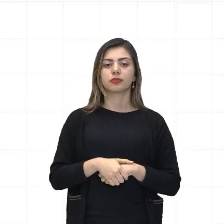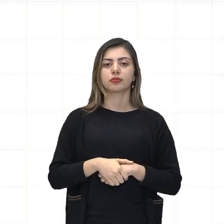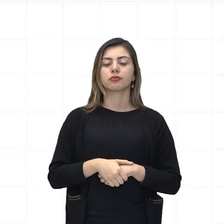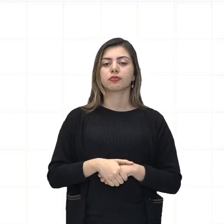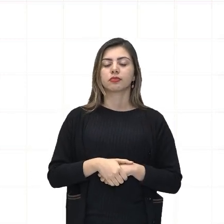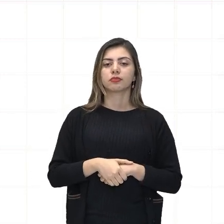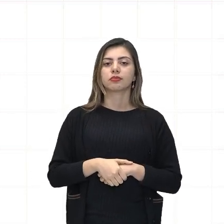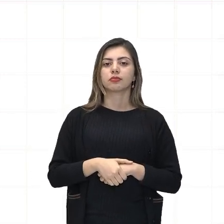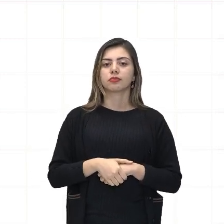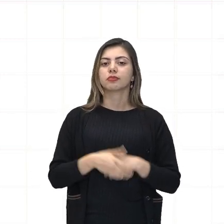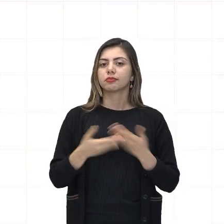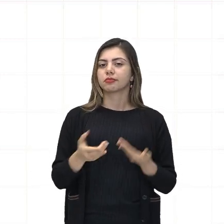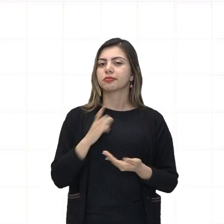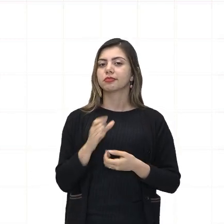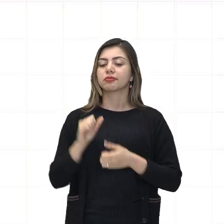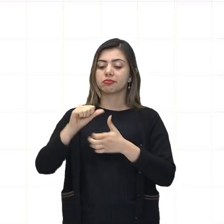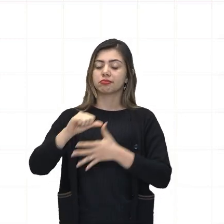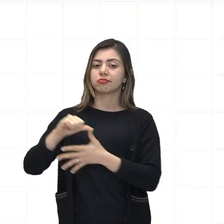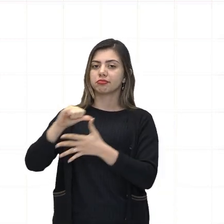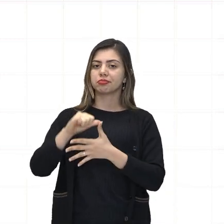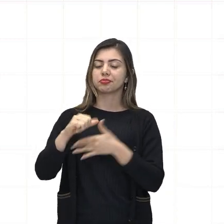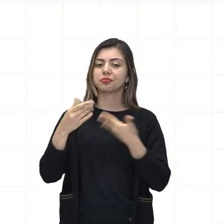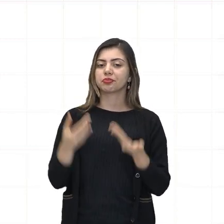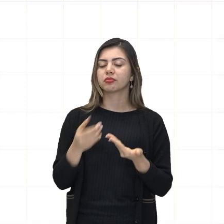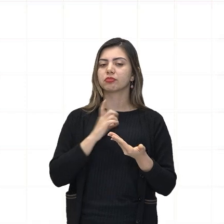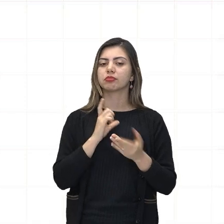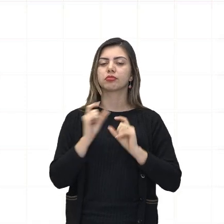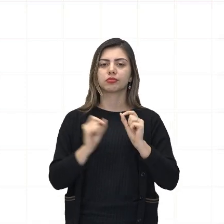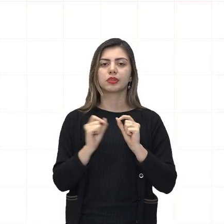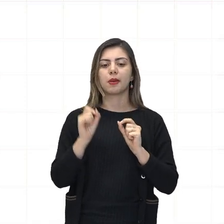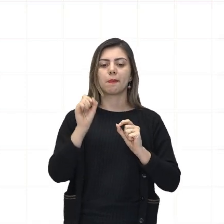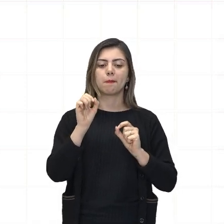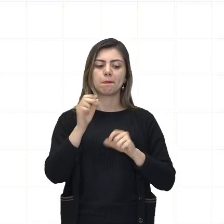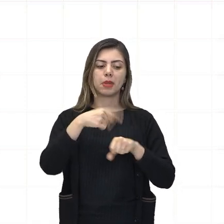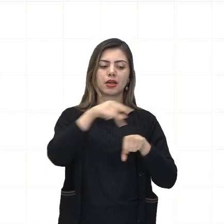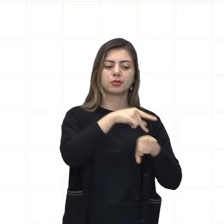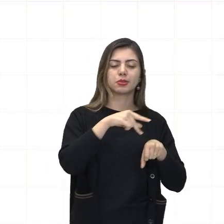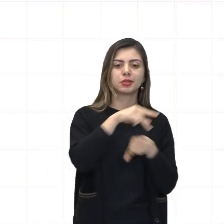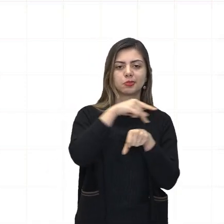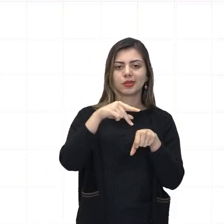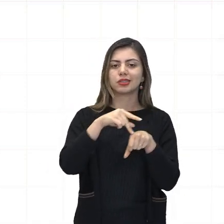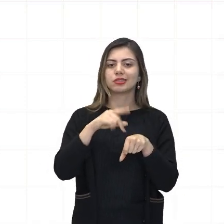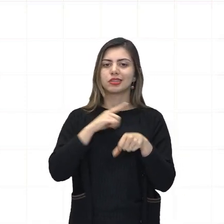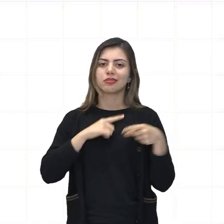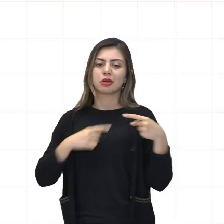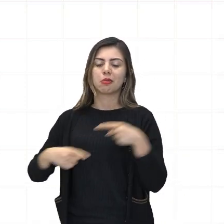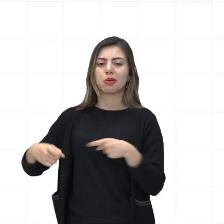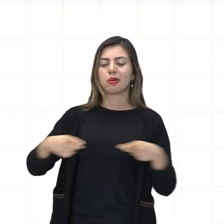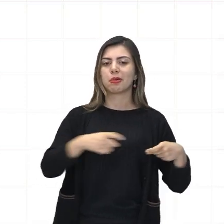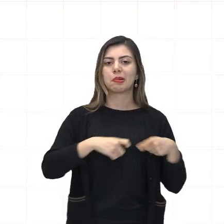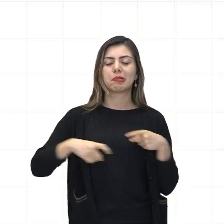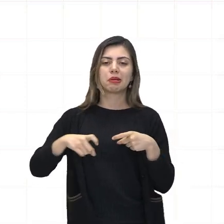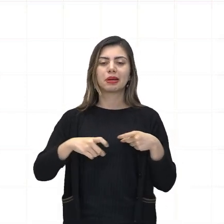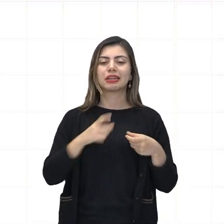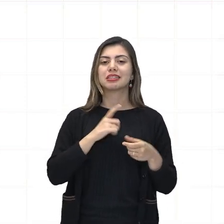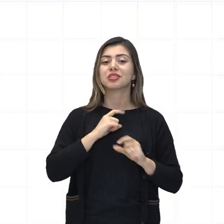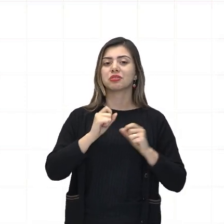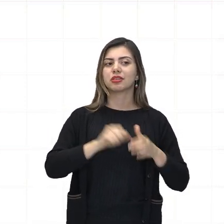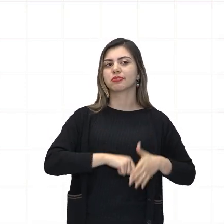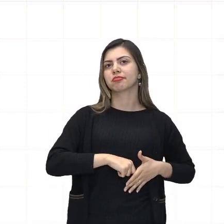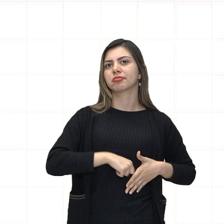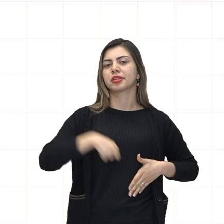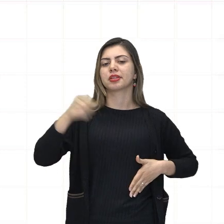orbitando naquele momento na América do Sul. Gente, todos esses países que se envolveram no conflito, eles tiveram a sua independência ali entre as décadas